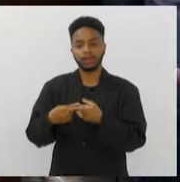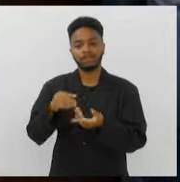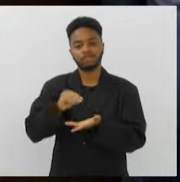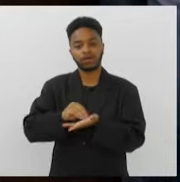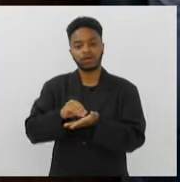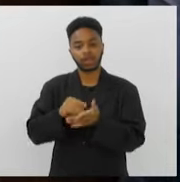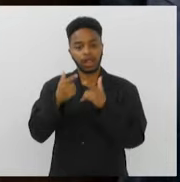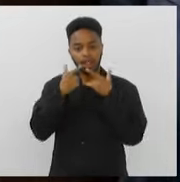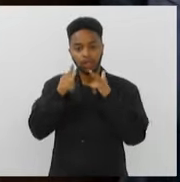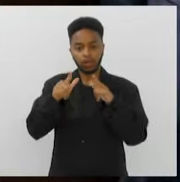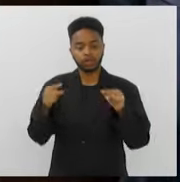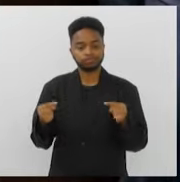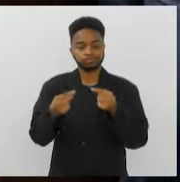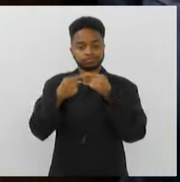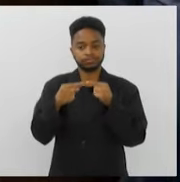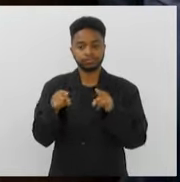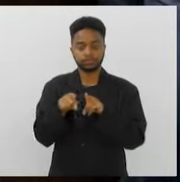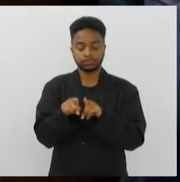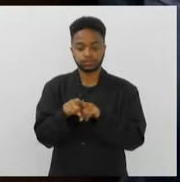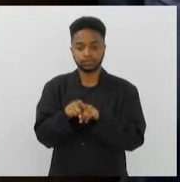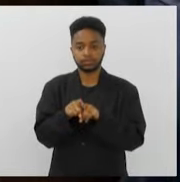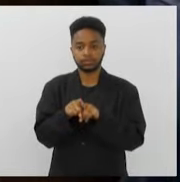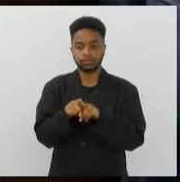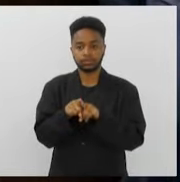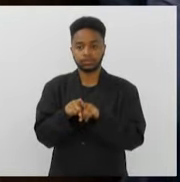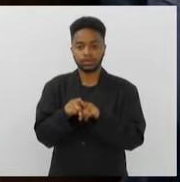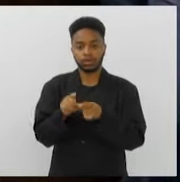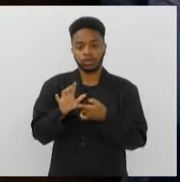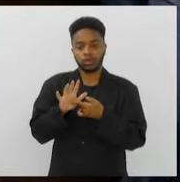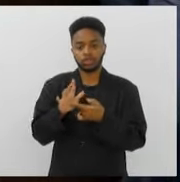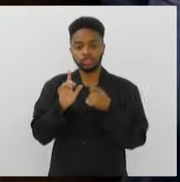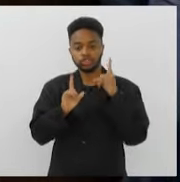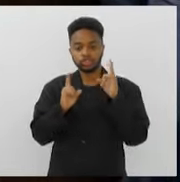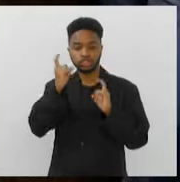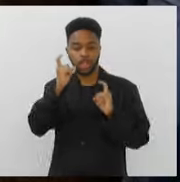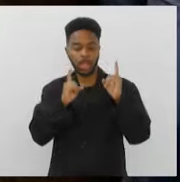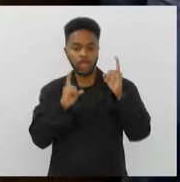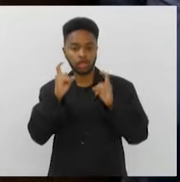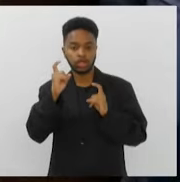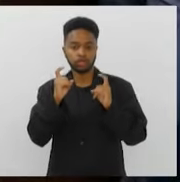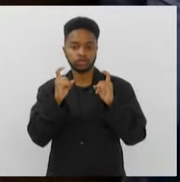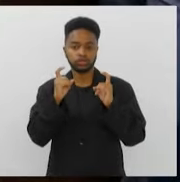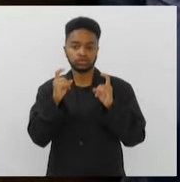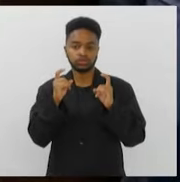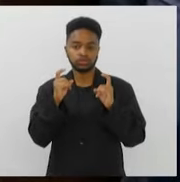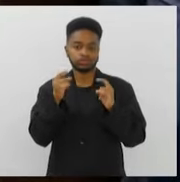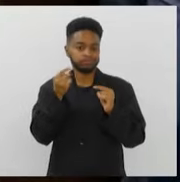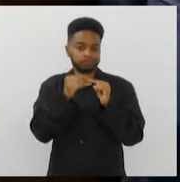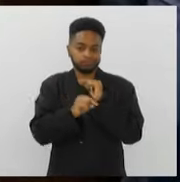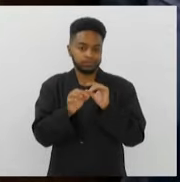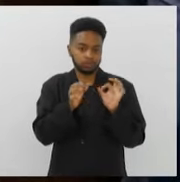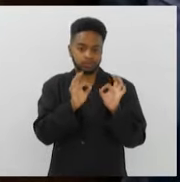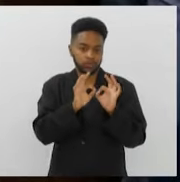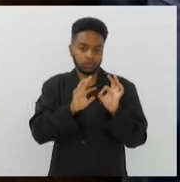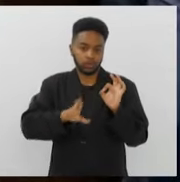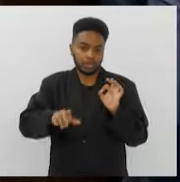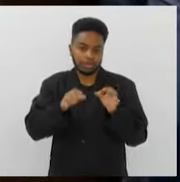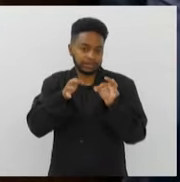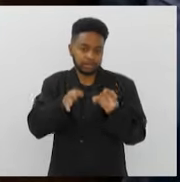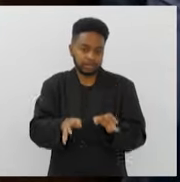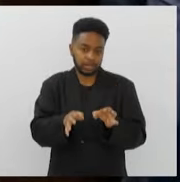adequada, inclusive sinais e gestos que não são corretos na